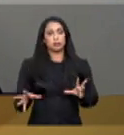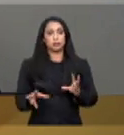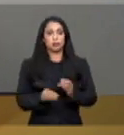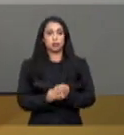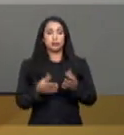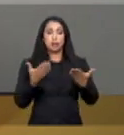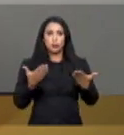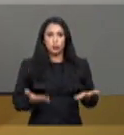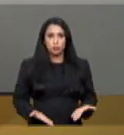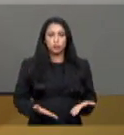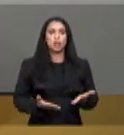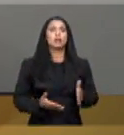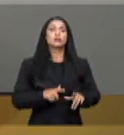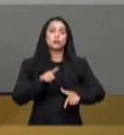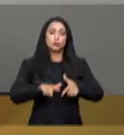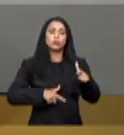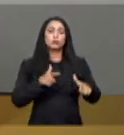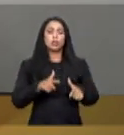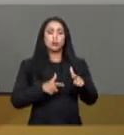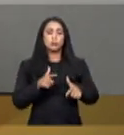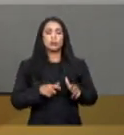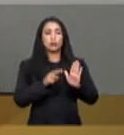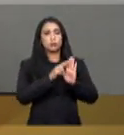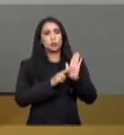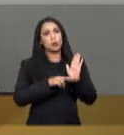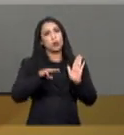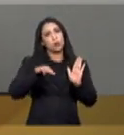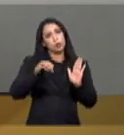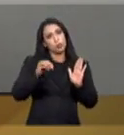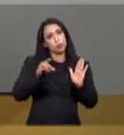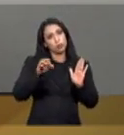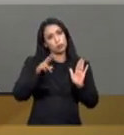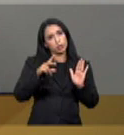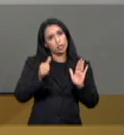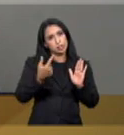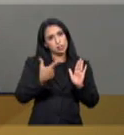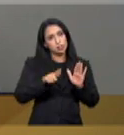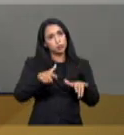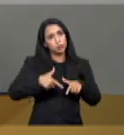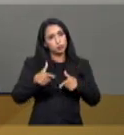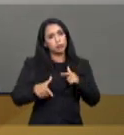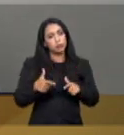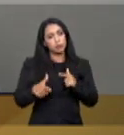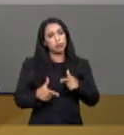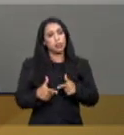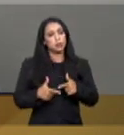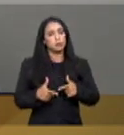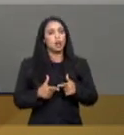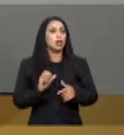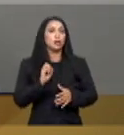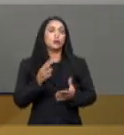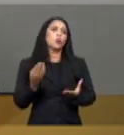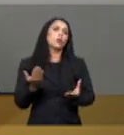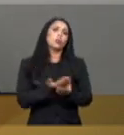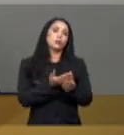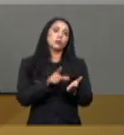Isso está exatamente no trabalho sobre modulação na alteração da jurisprudência firme ou de precedentes